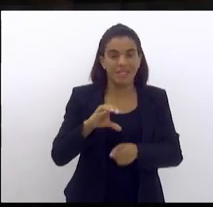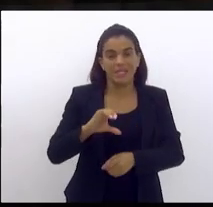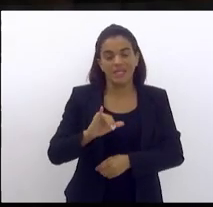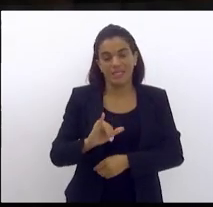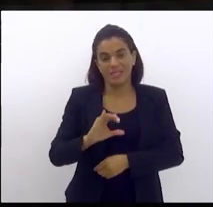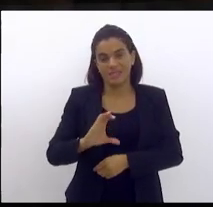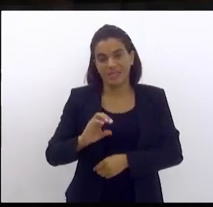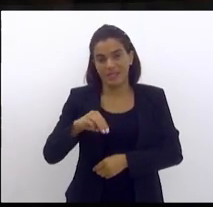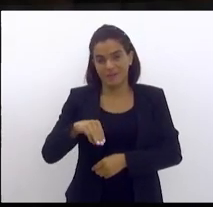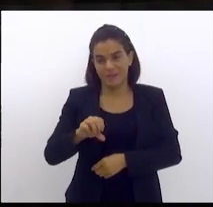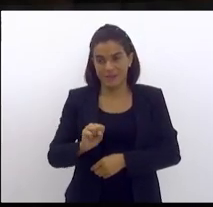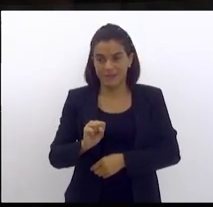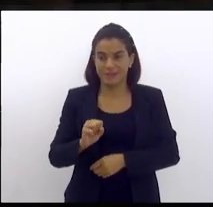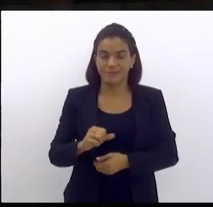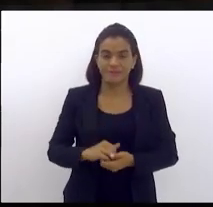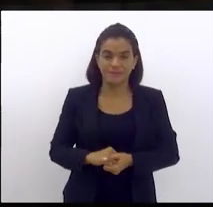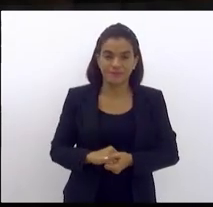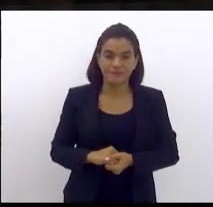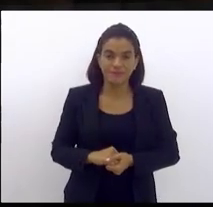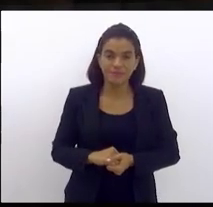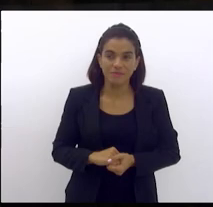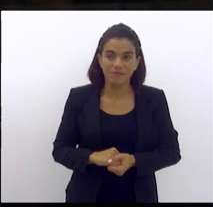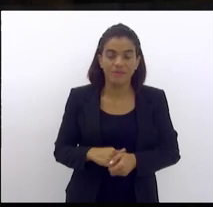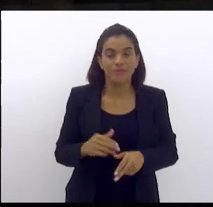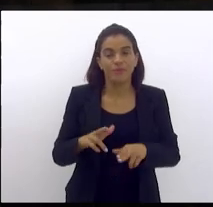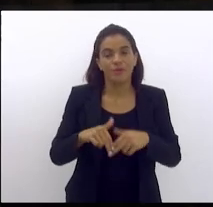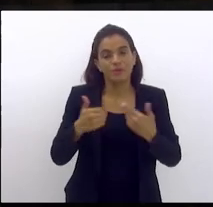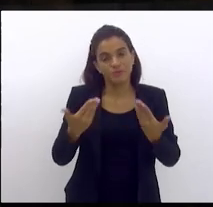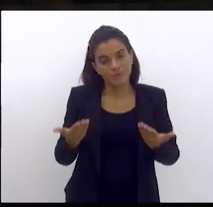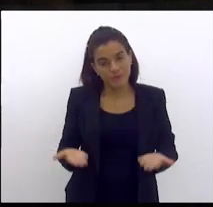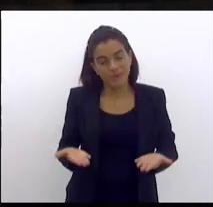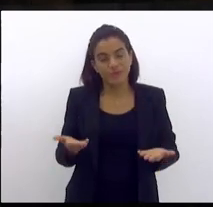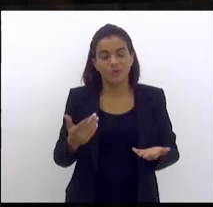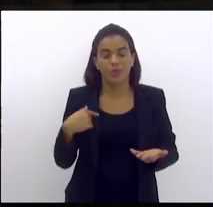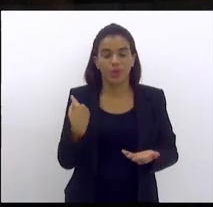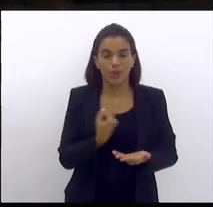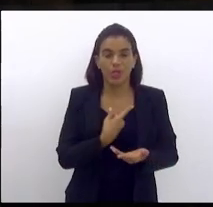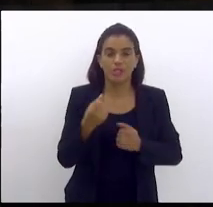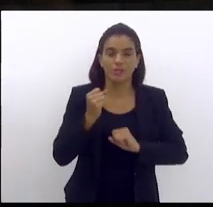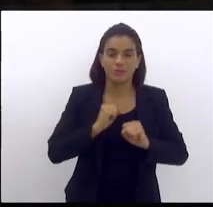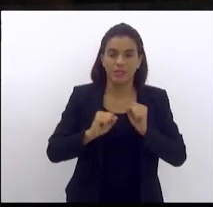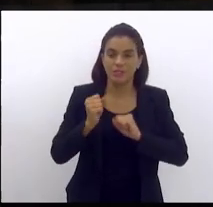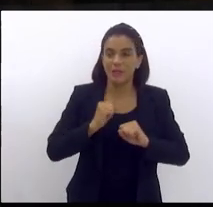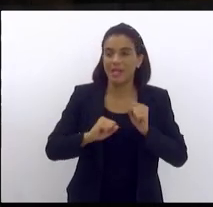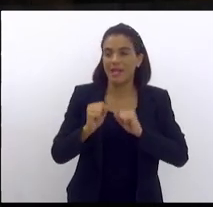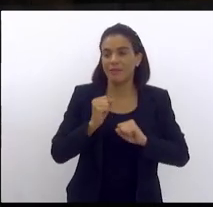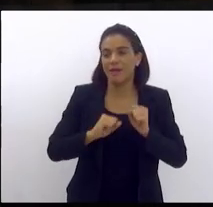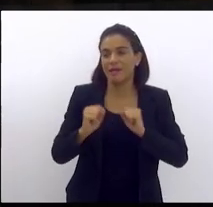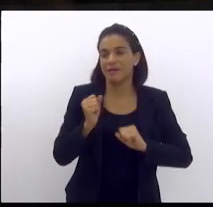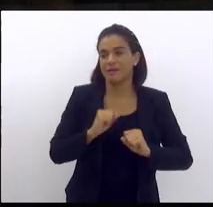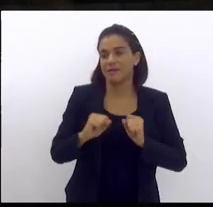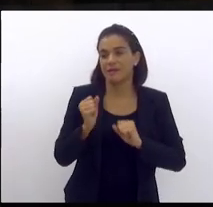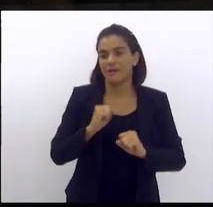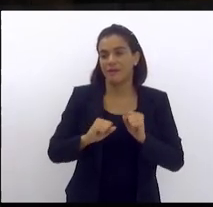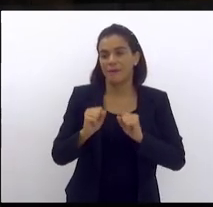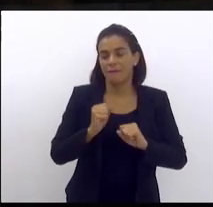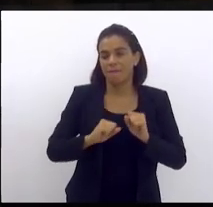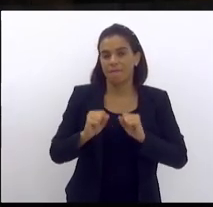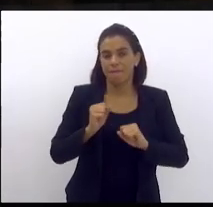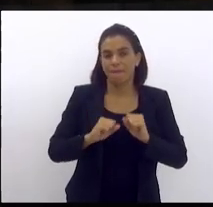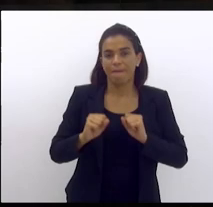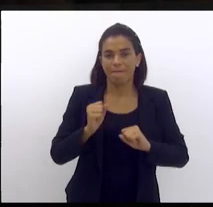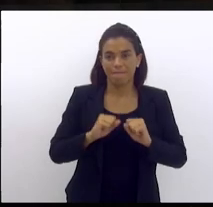ICMS então senhor presidente estamos ansiosos monitorando a